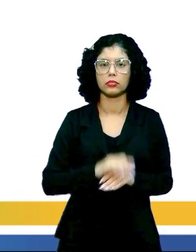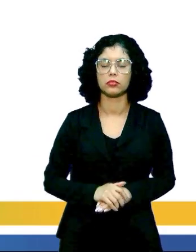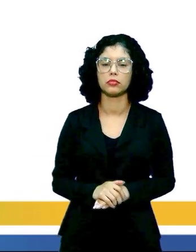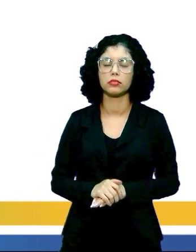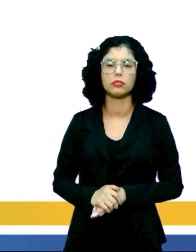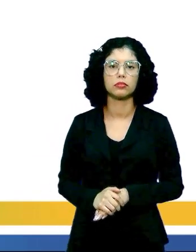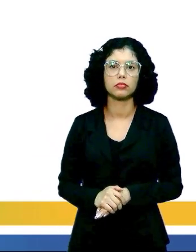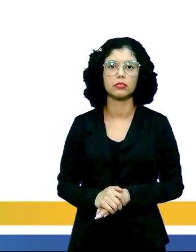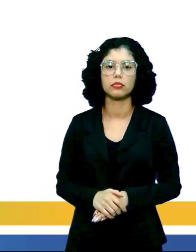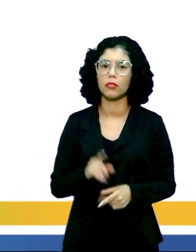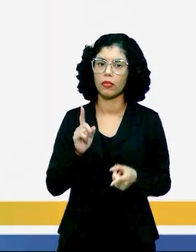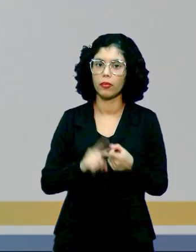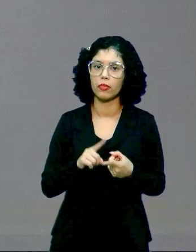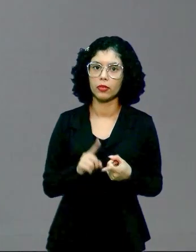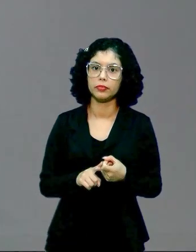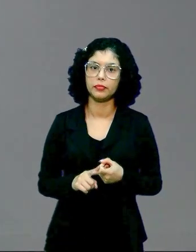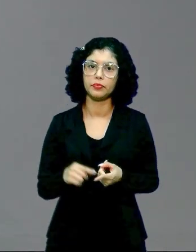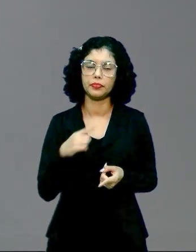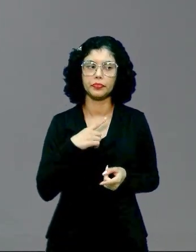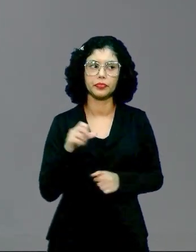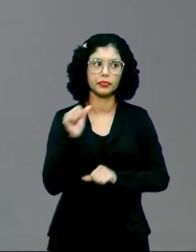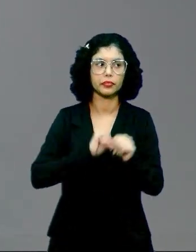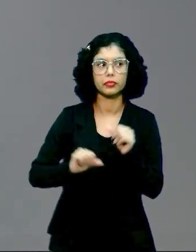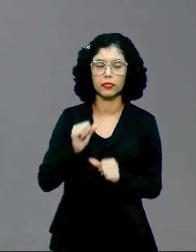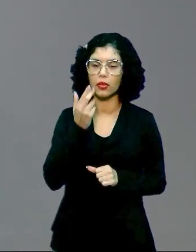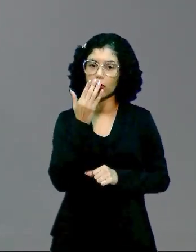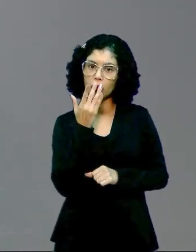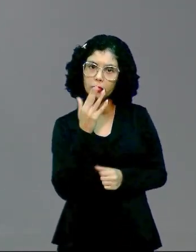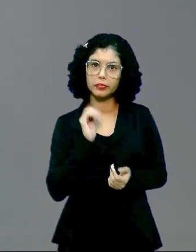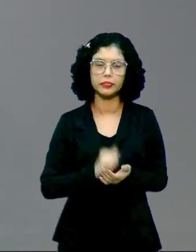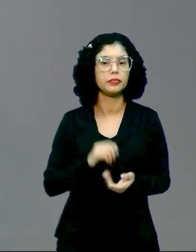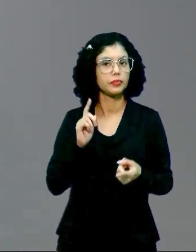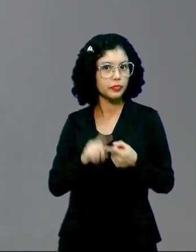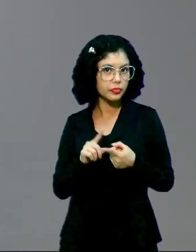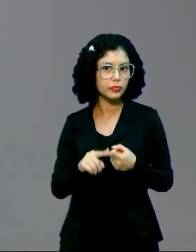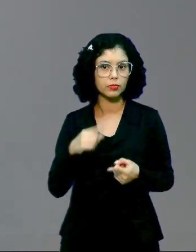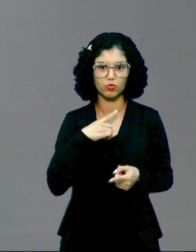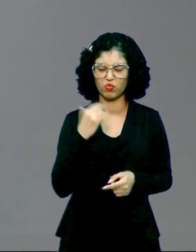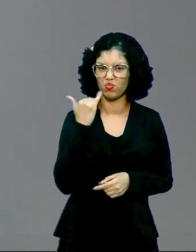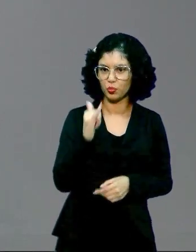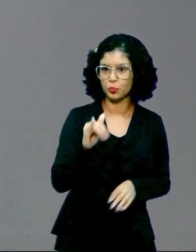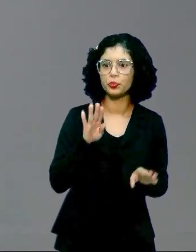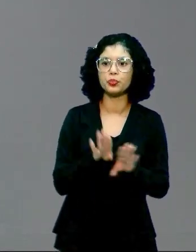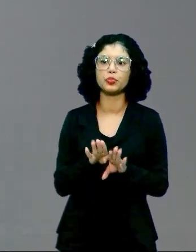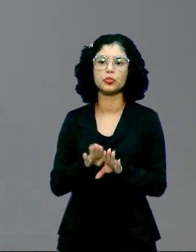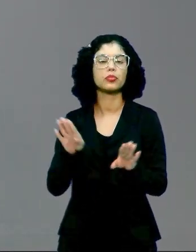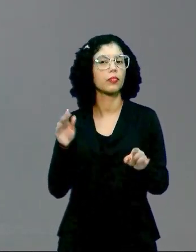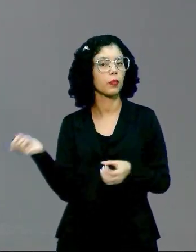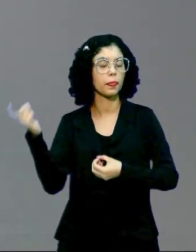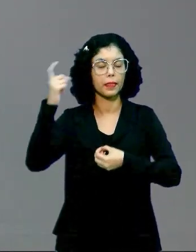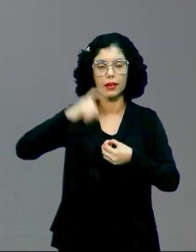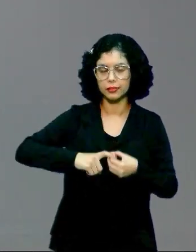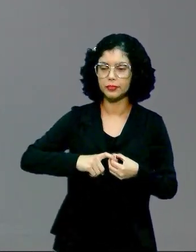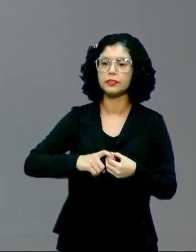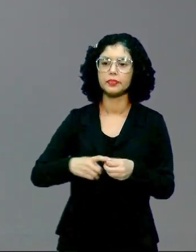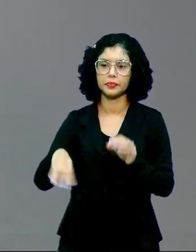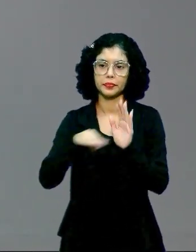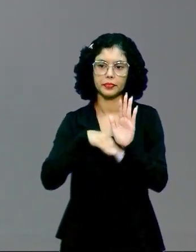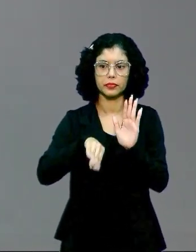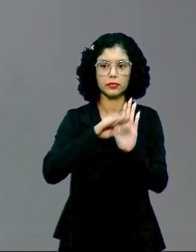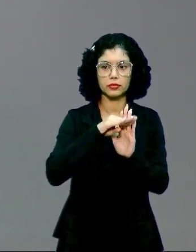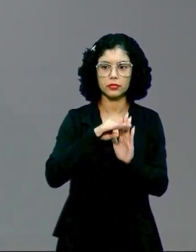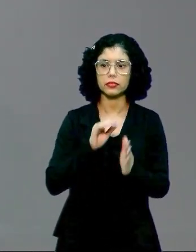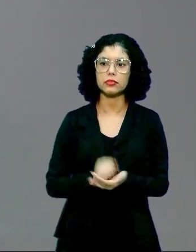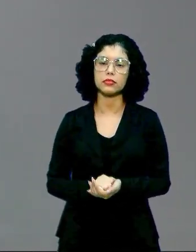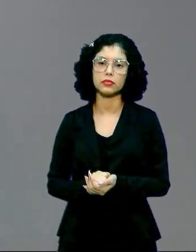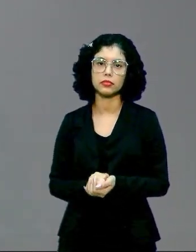energéticos. Então, por que há essa mudança de cor? Justamente porque o elétron ele retorna, né, para a sua camada de origem,